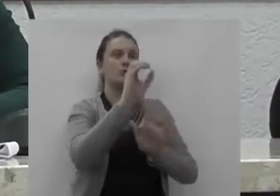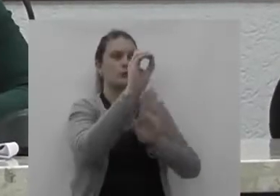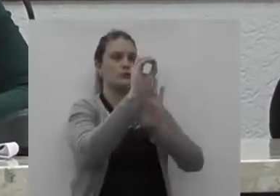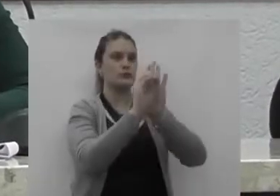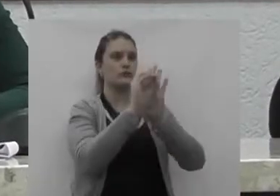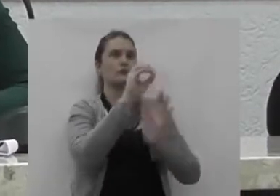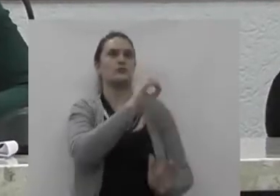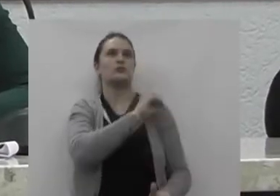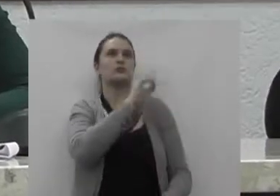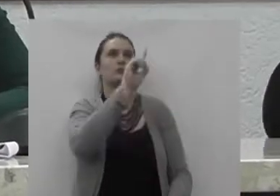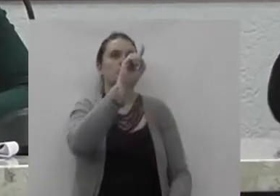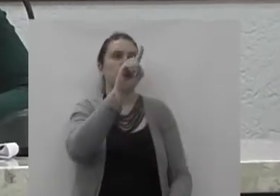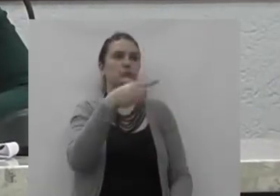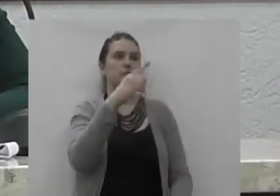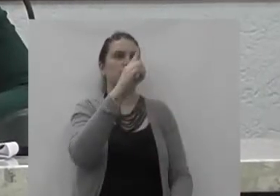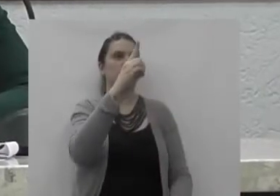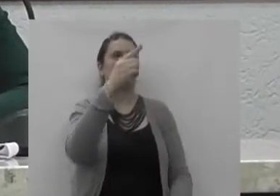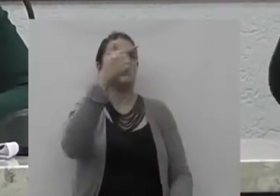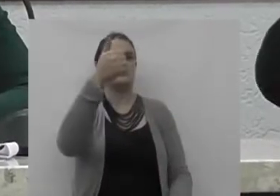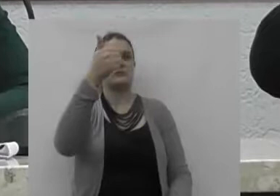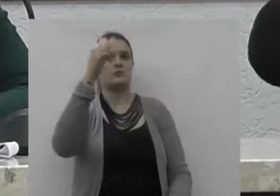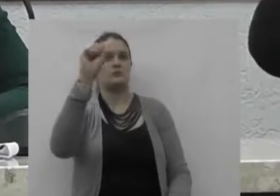Ofício número